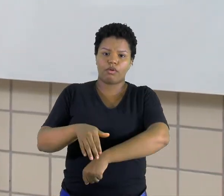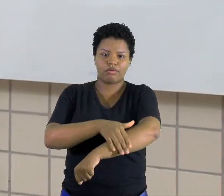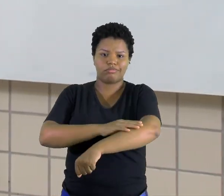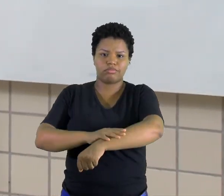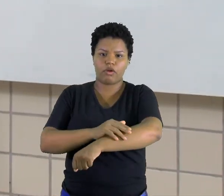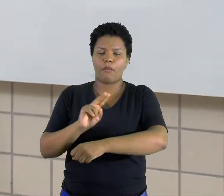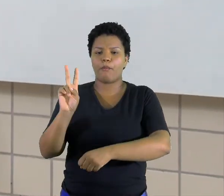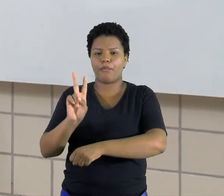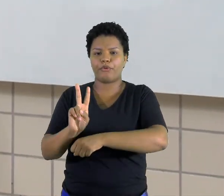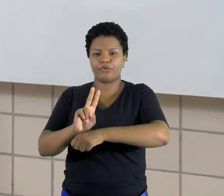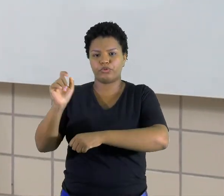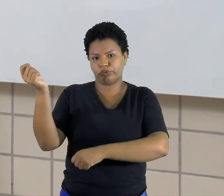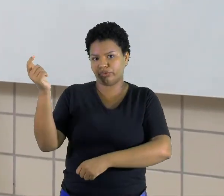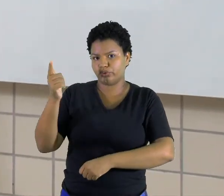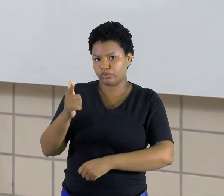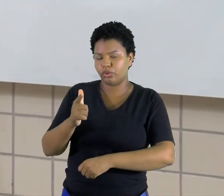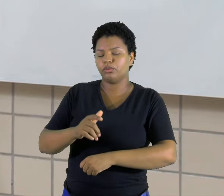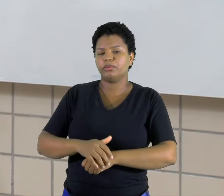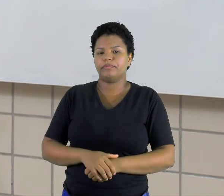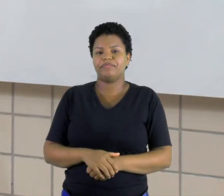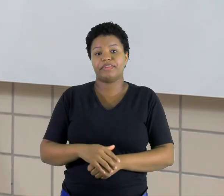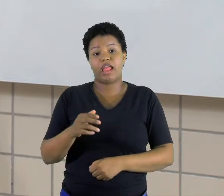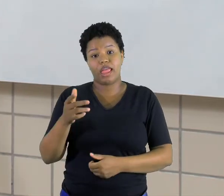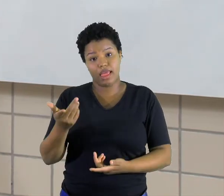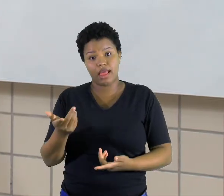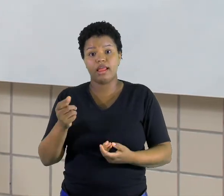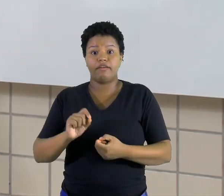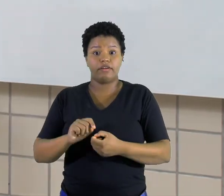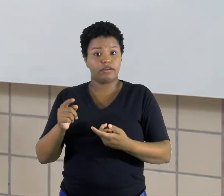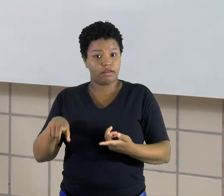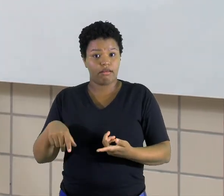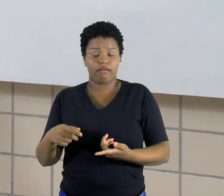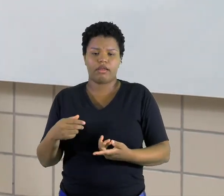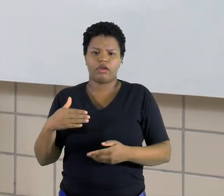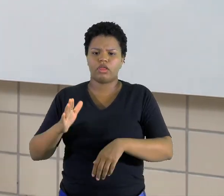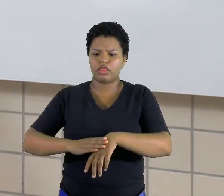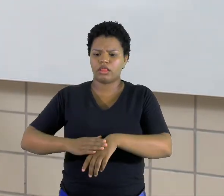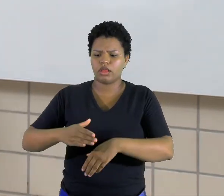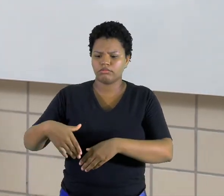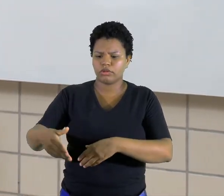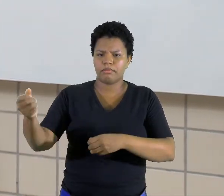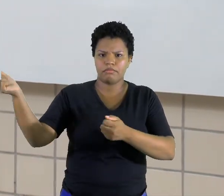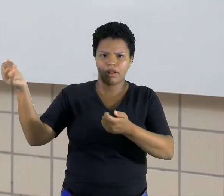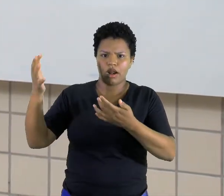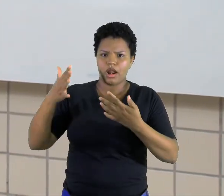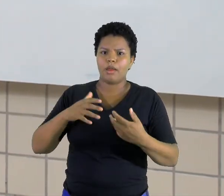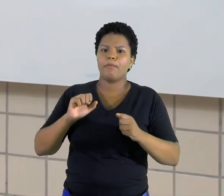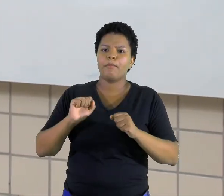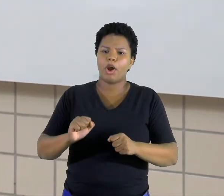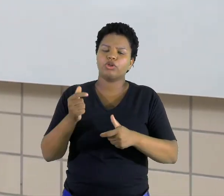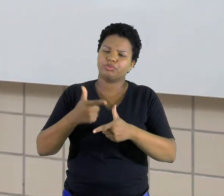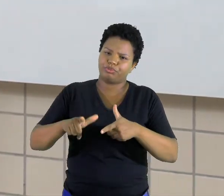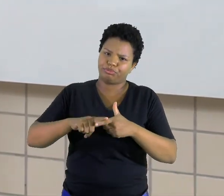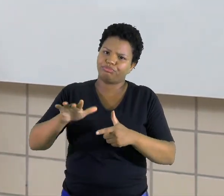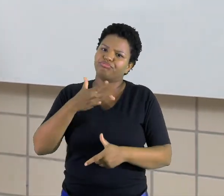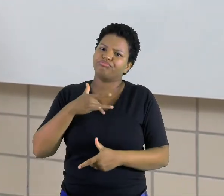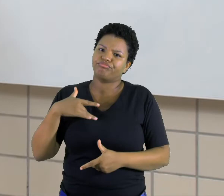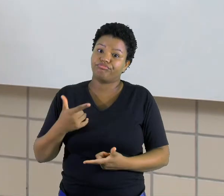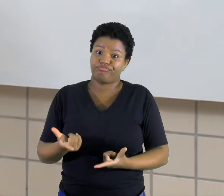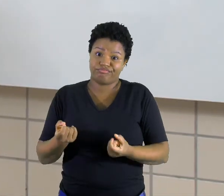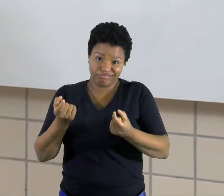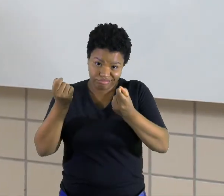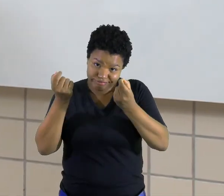O protetor solar justamente por isso. Porque com o tempo, o excesso de radiação pode causar danos à nossa saúde, como câncer,